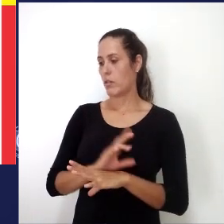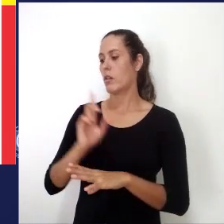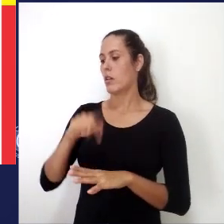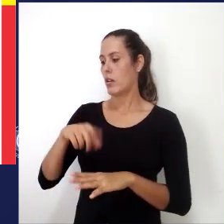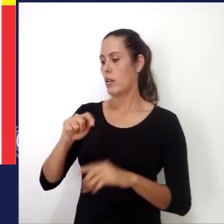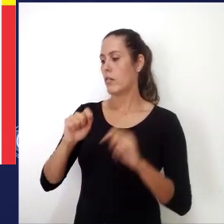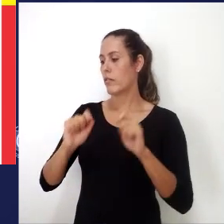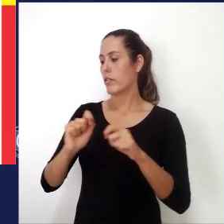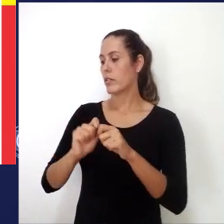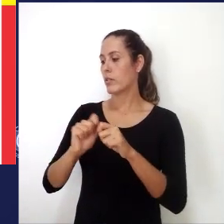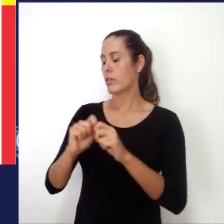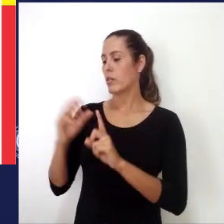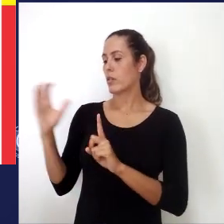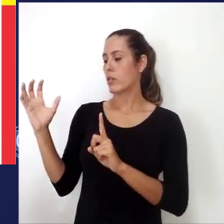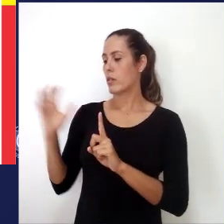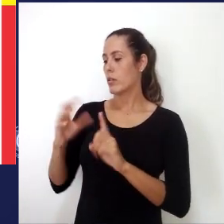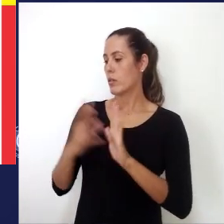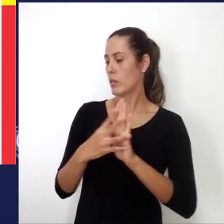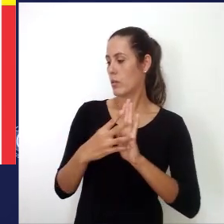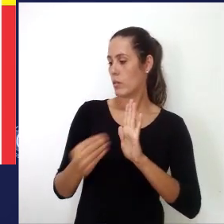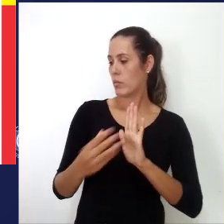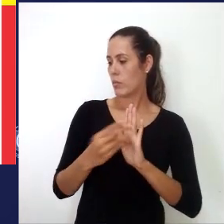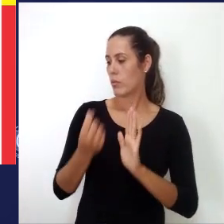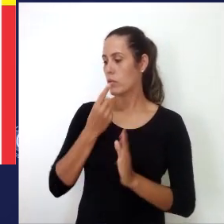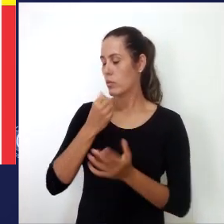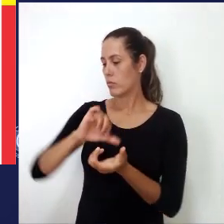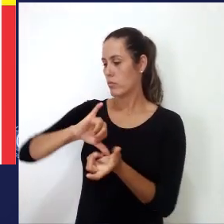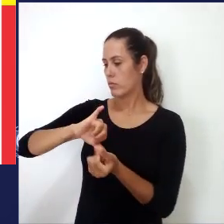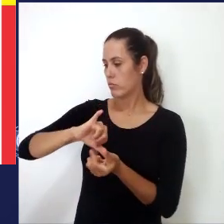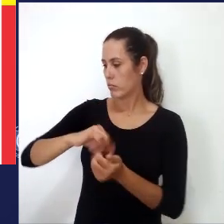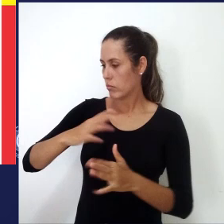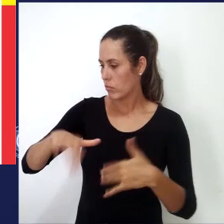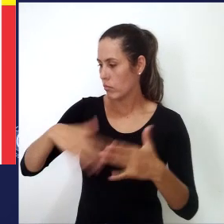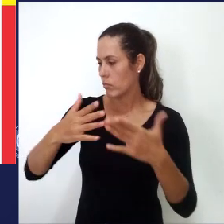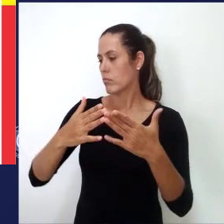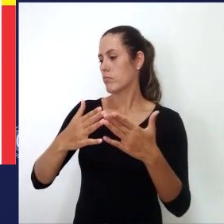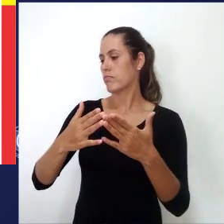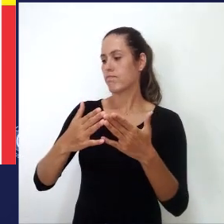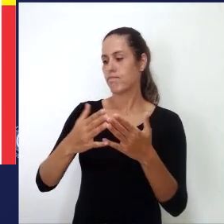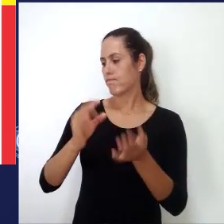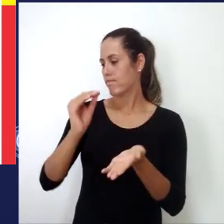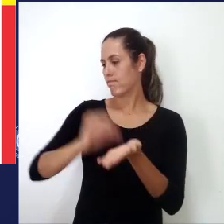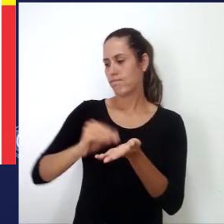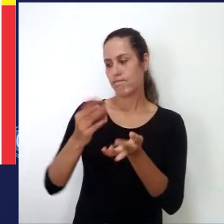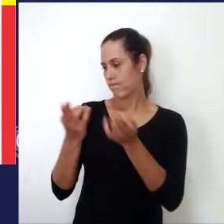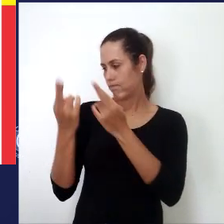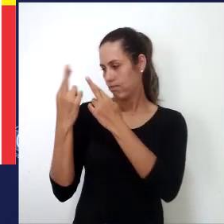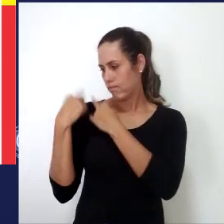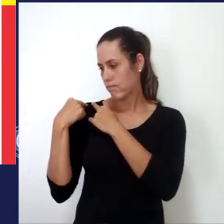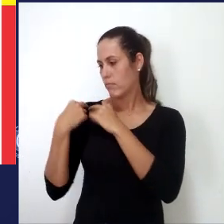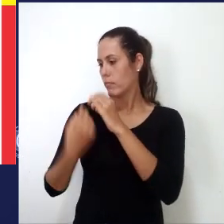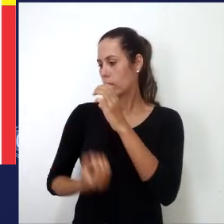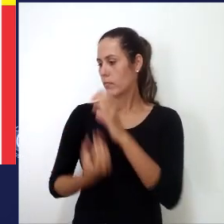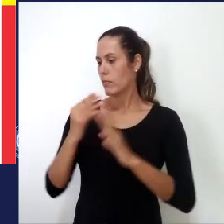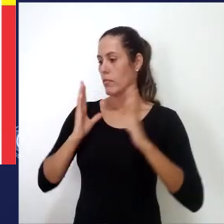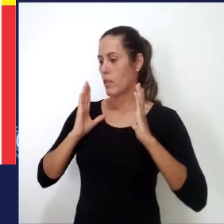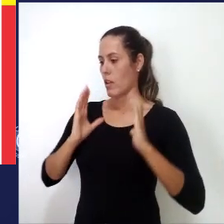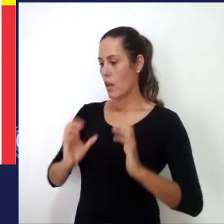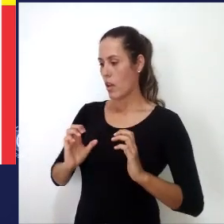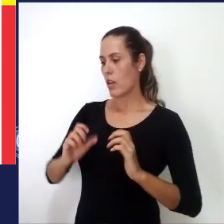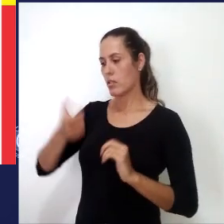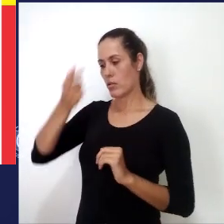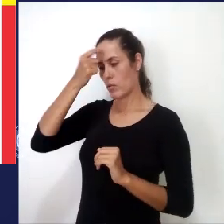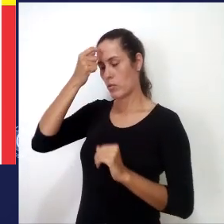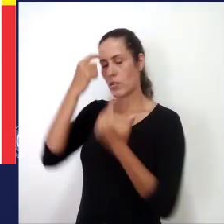vai implicar no rompimento com o modelo consumista irresponsável e a construção de uma nova ética